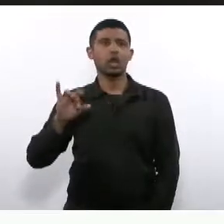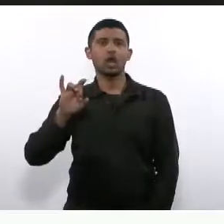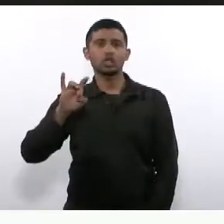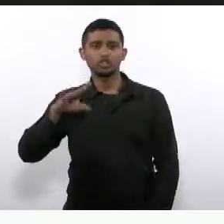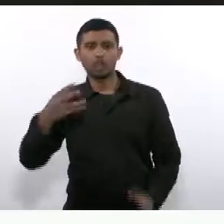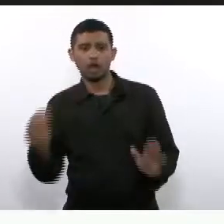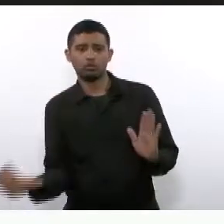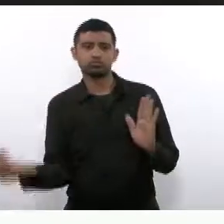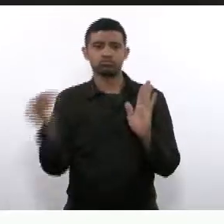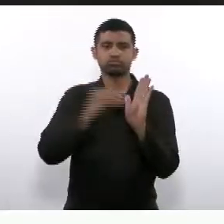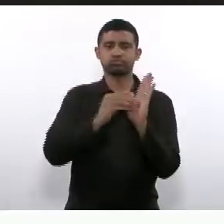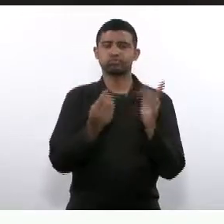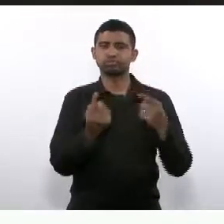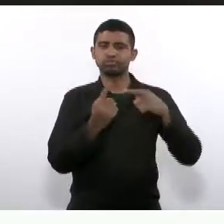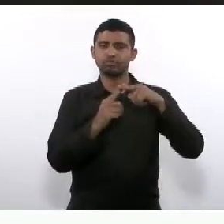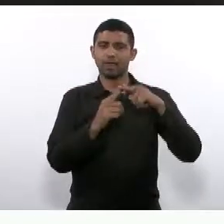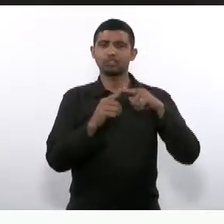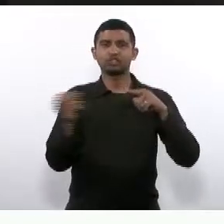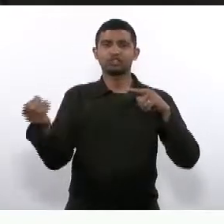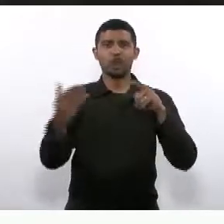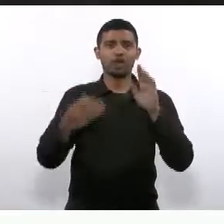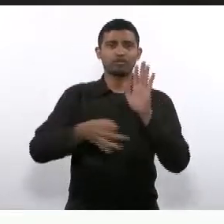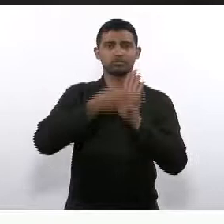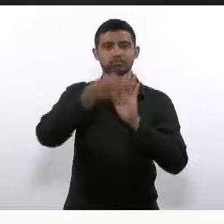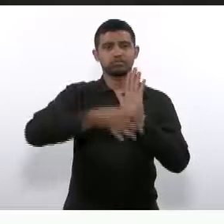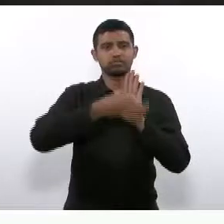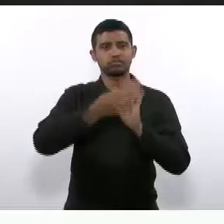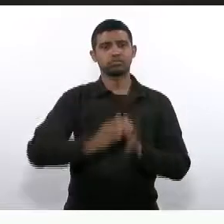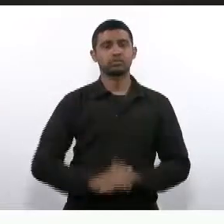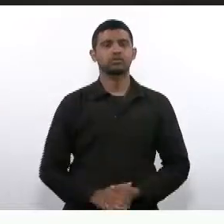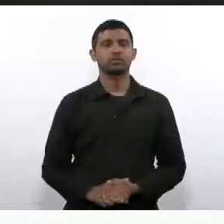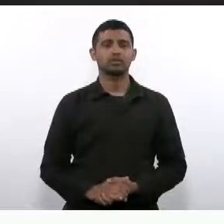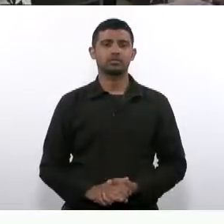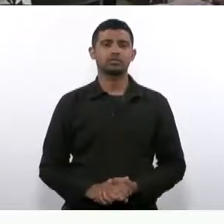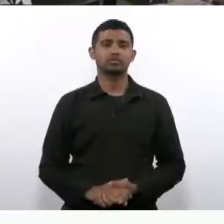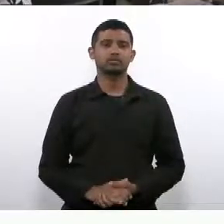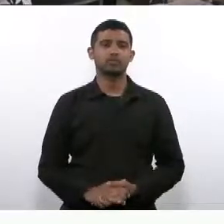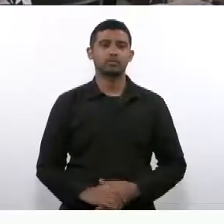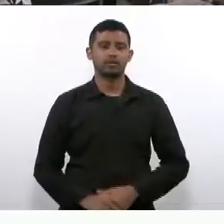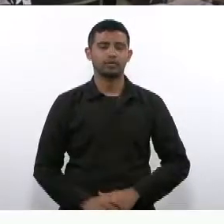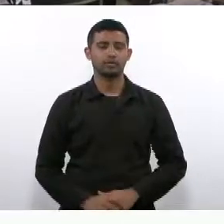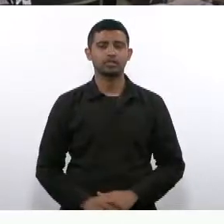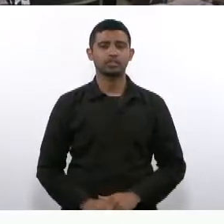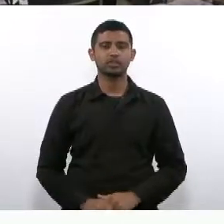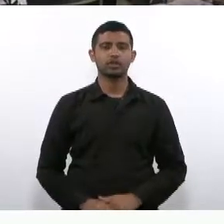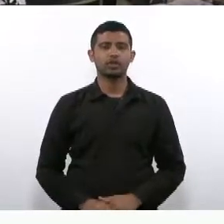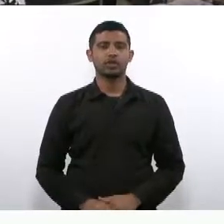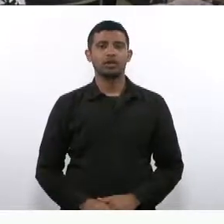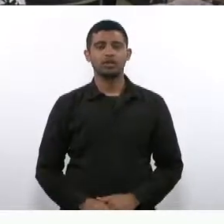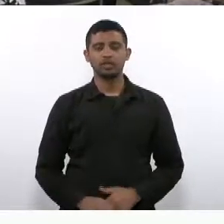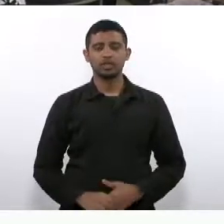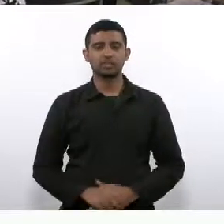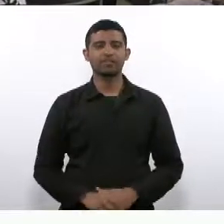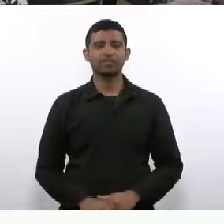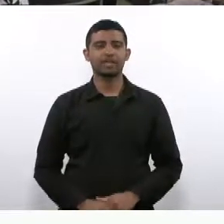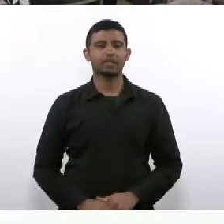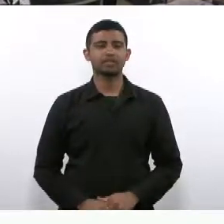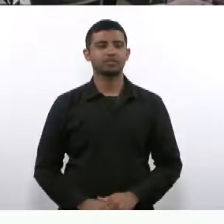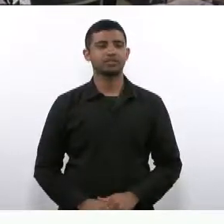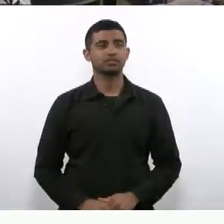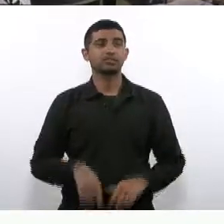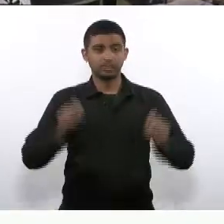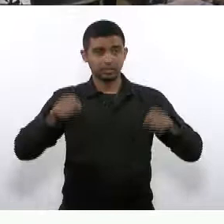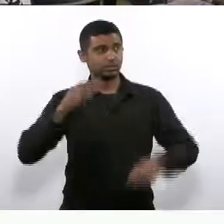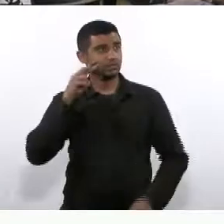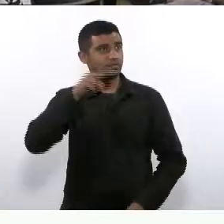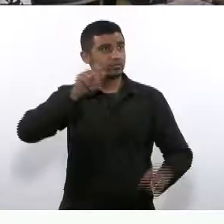acrescenta essas outras sugestões. Então, vamos só prestar atenção. Isso. Tá bom. Dá para ler ali, ó, por isso que nós colocamos